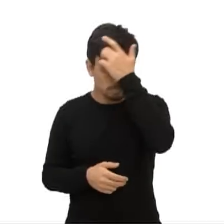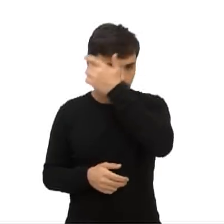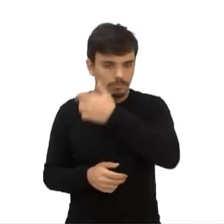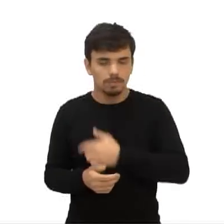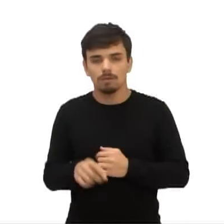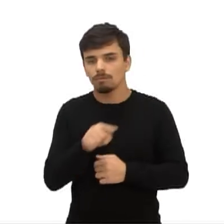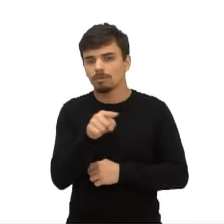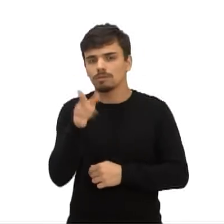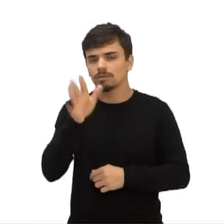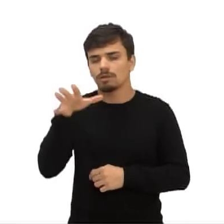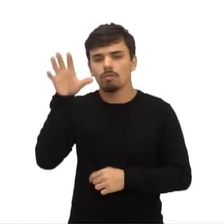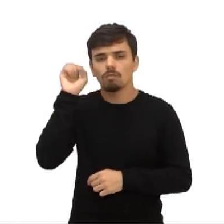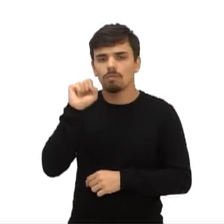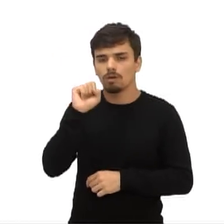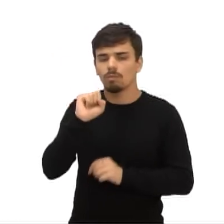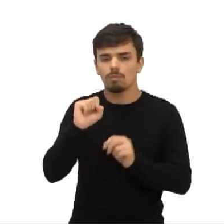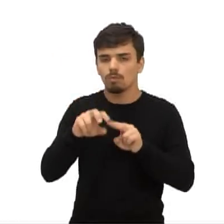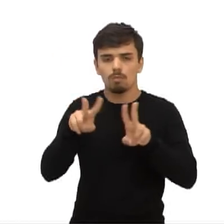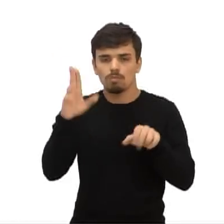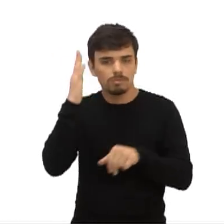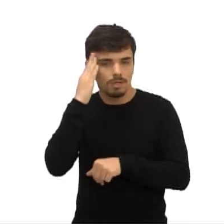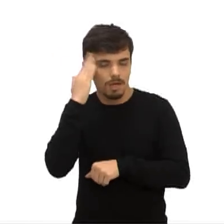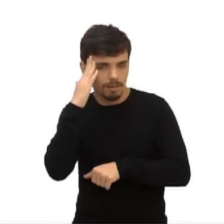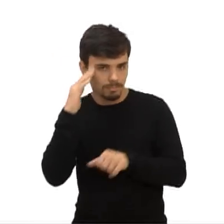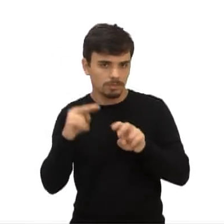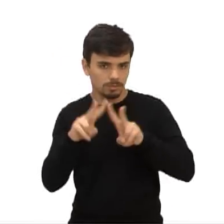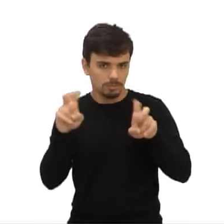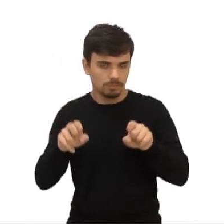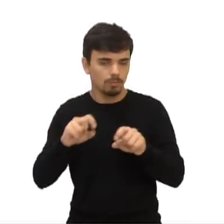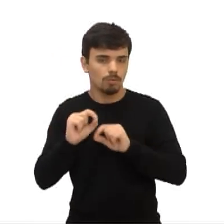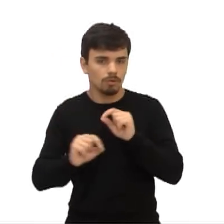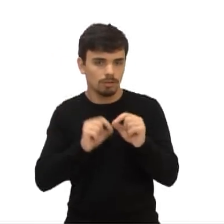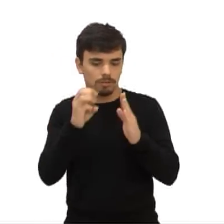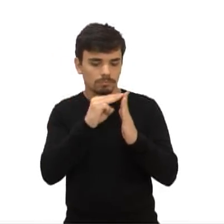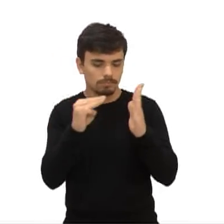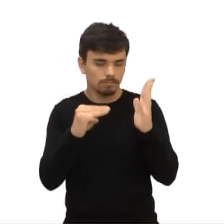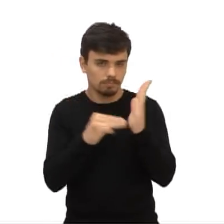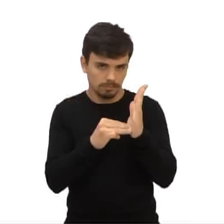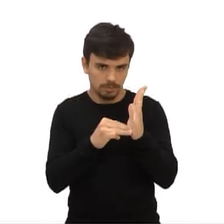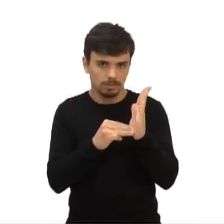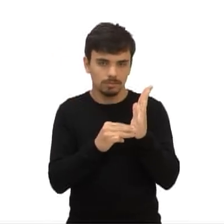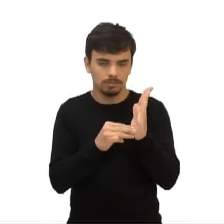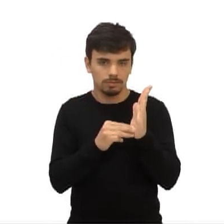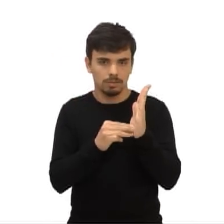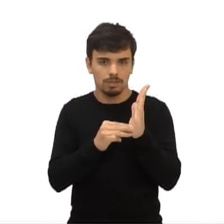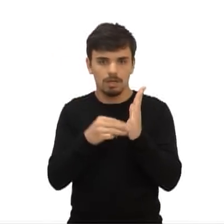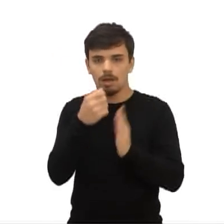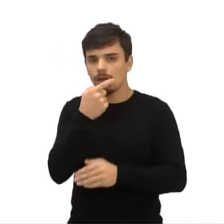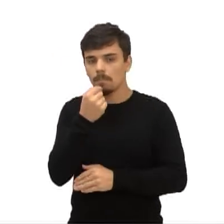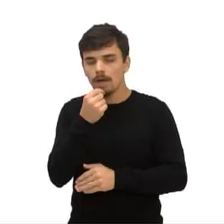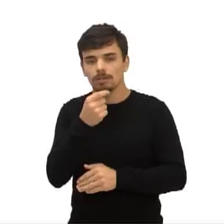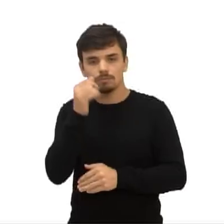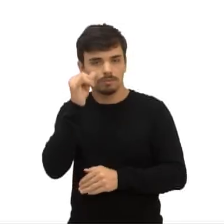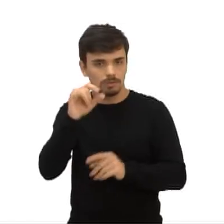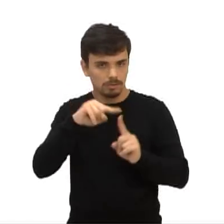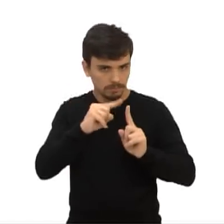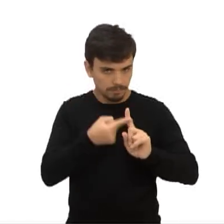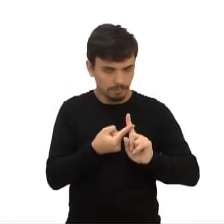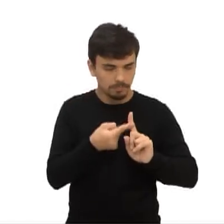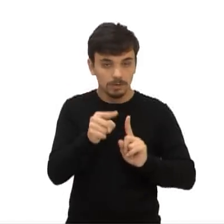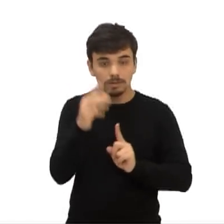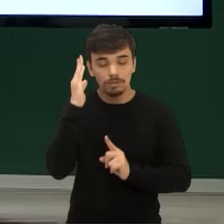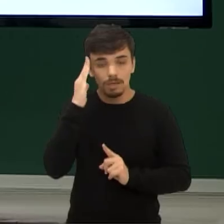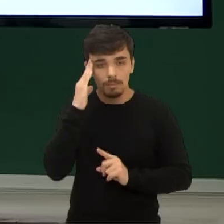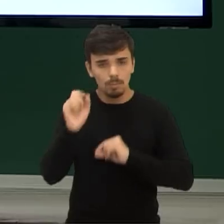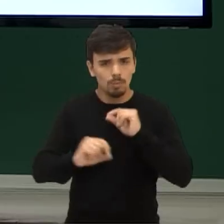Você já deve ter ouvido falar em métodos anticoncepcionais ou contraceptivos, não é mesmo? Mas